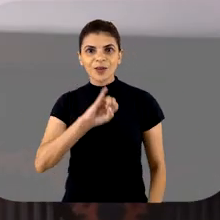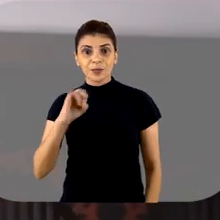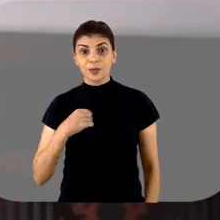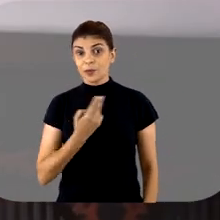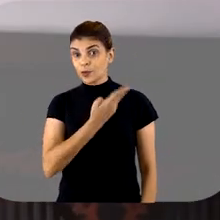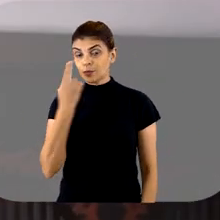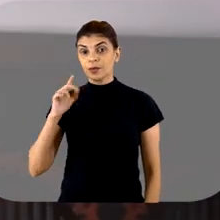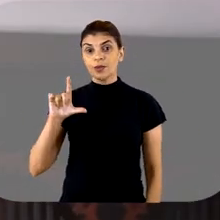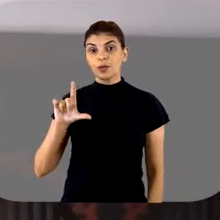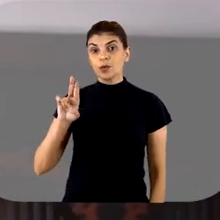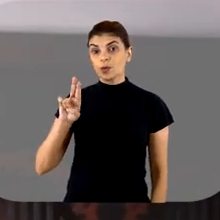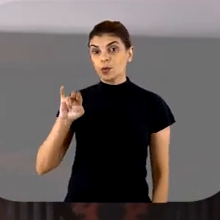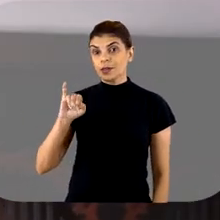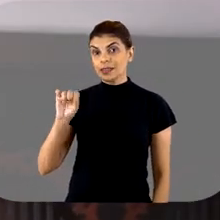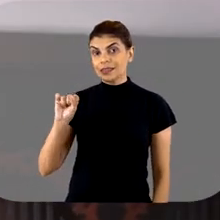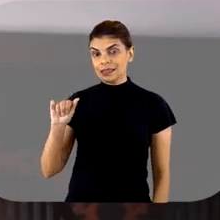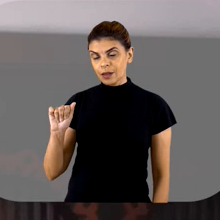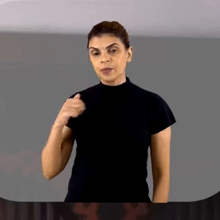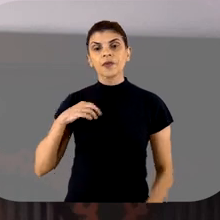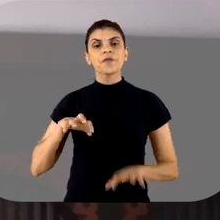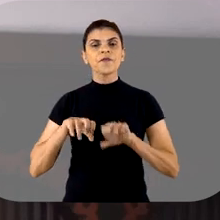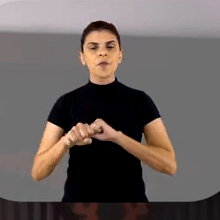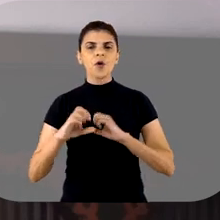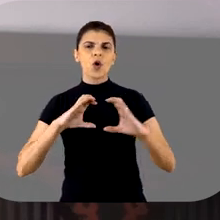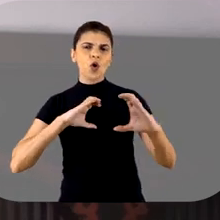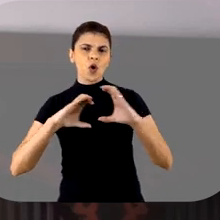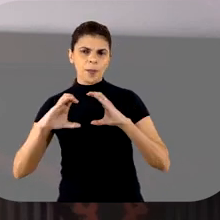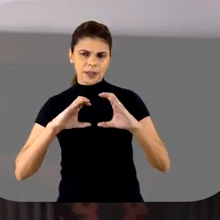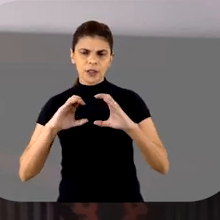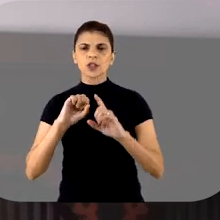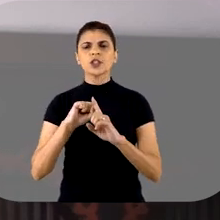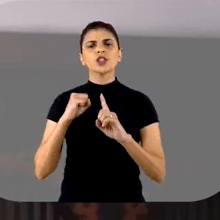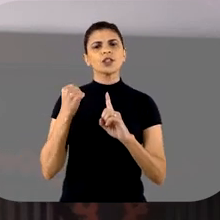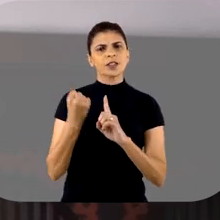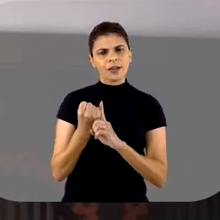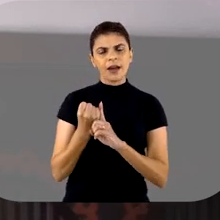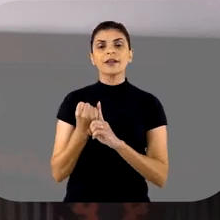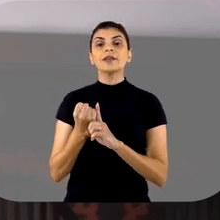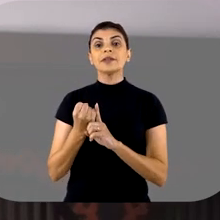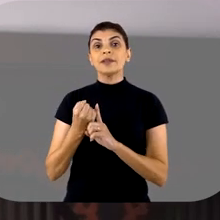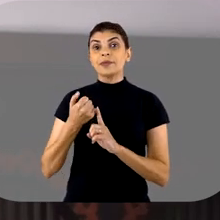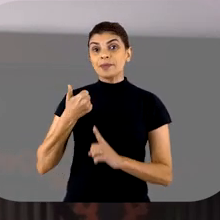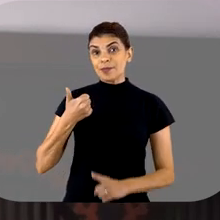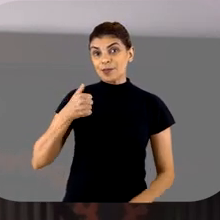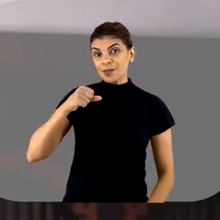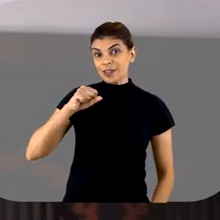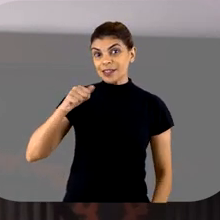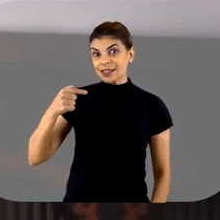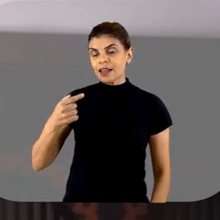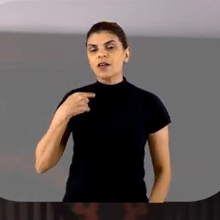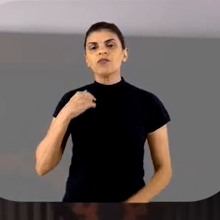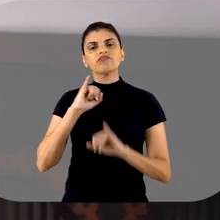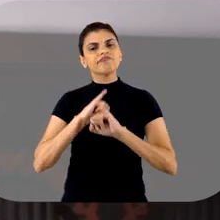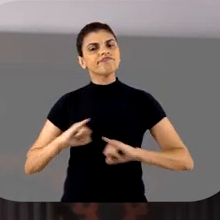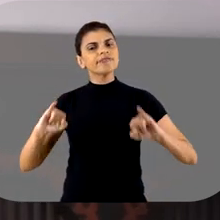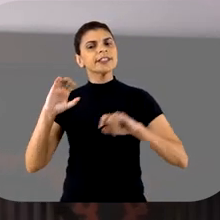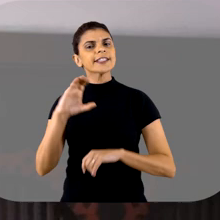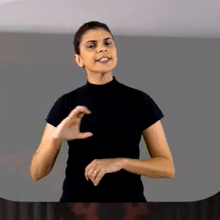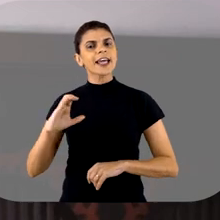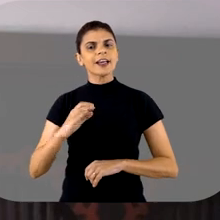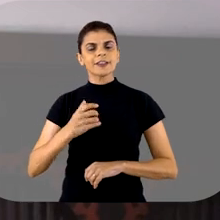Eu sou Luísa Massarani. É a minha formação em comunicação social e desde 1987 eu tenho trabalhado com a cobertura de ciência como